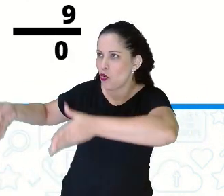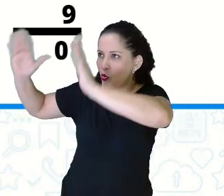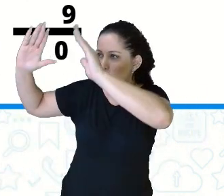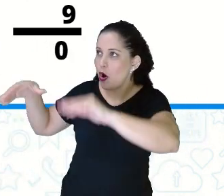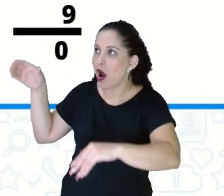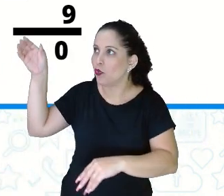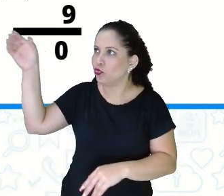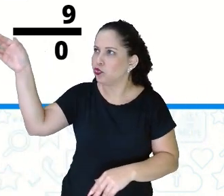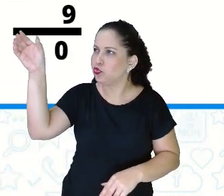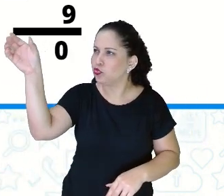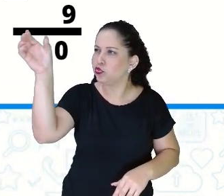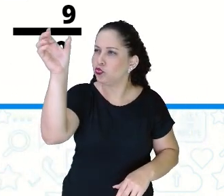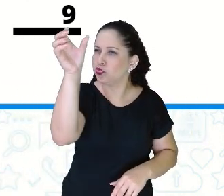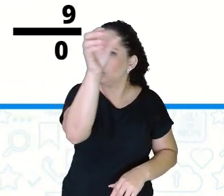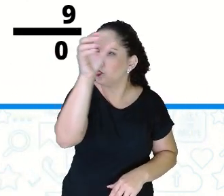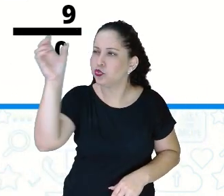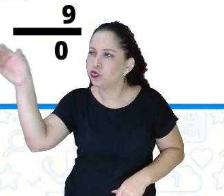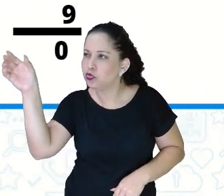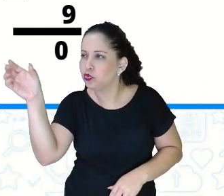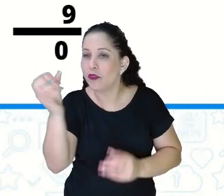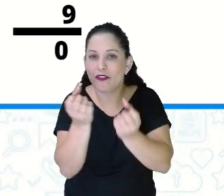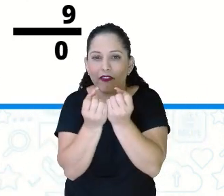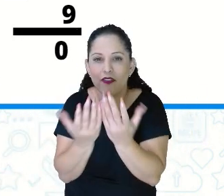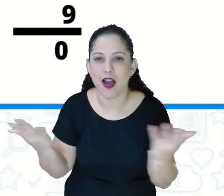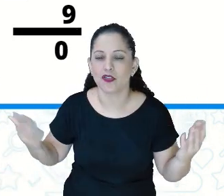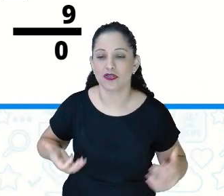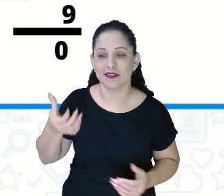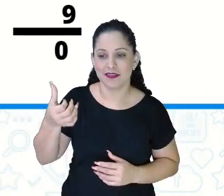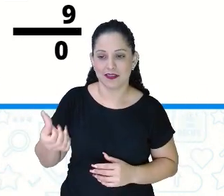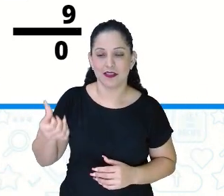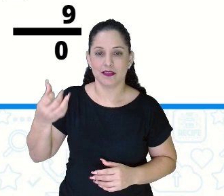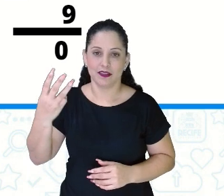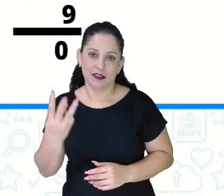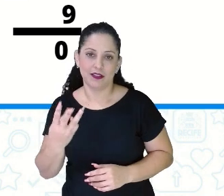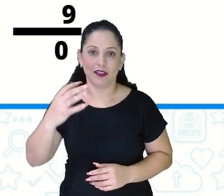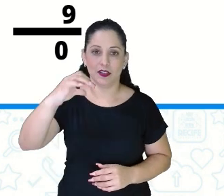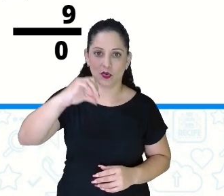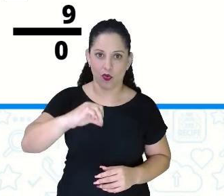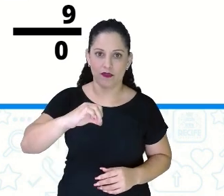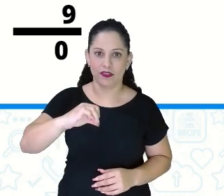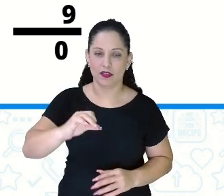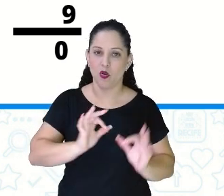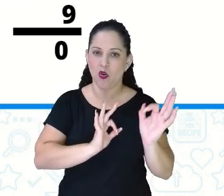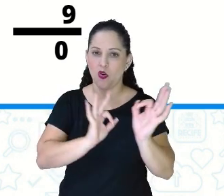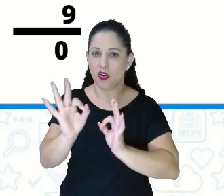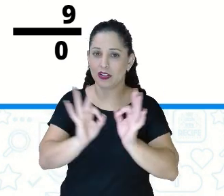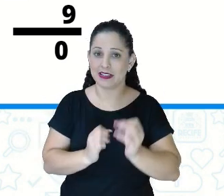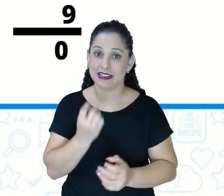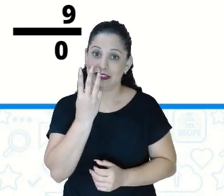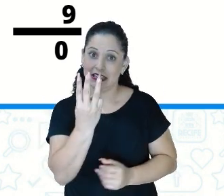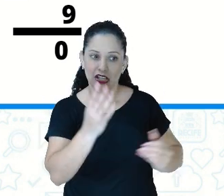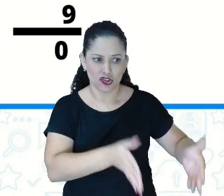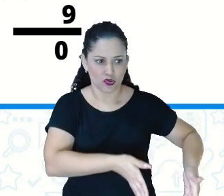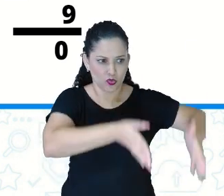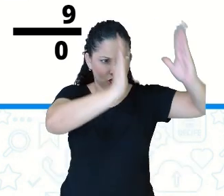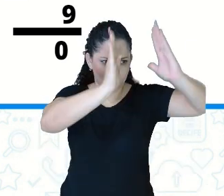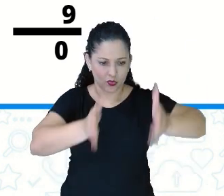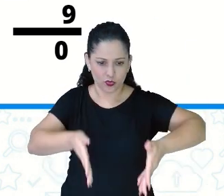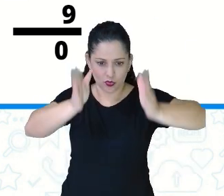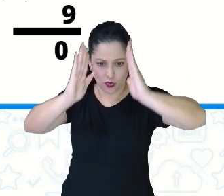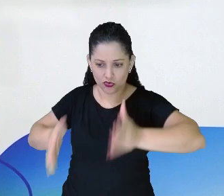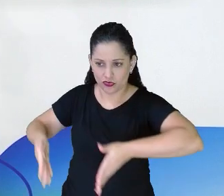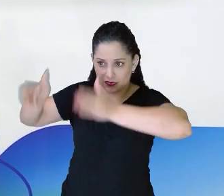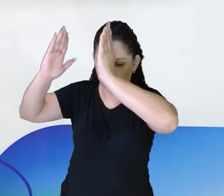639 livros que precisavam ser divididos em 3 estantes. Com quantos livros ficarão cada